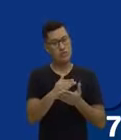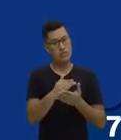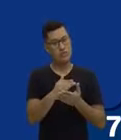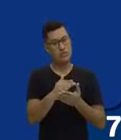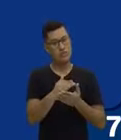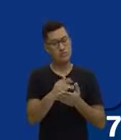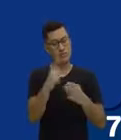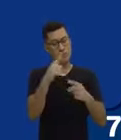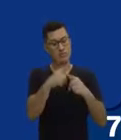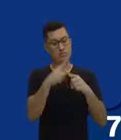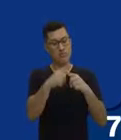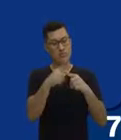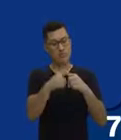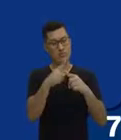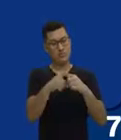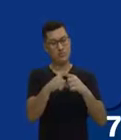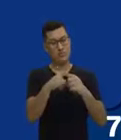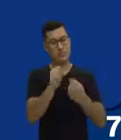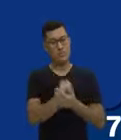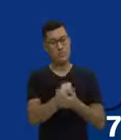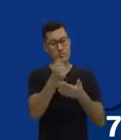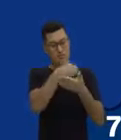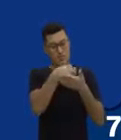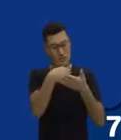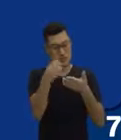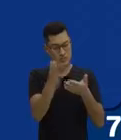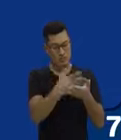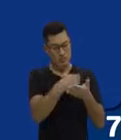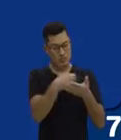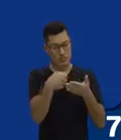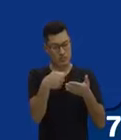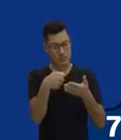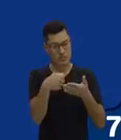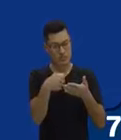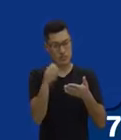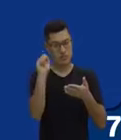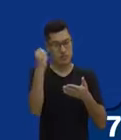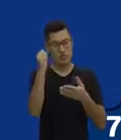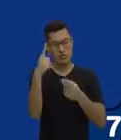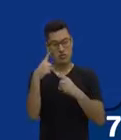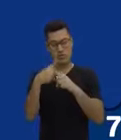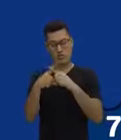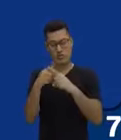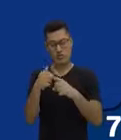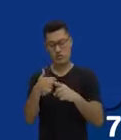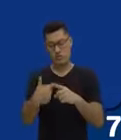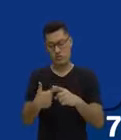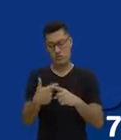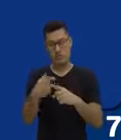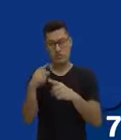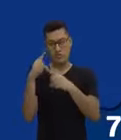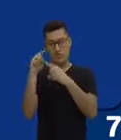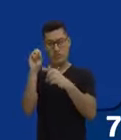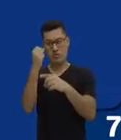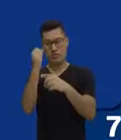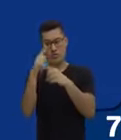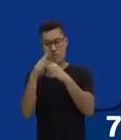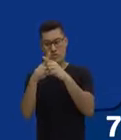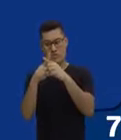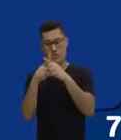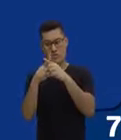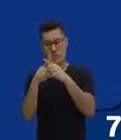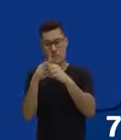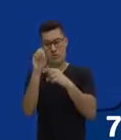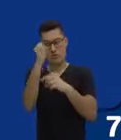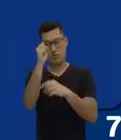forma de multiplicação. Certo. Eu vou escrever assim, 8 vezes 2, não é isso? Beleza. Porque